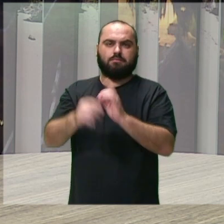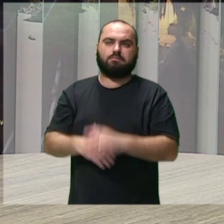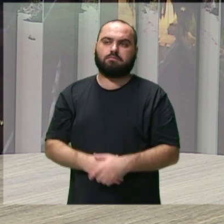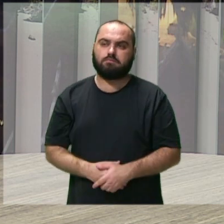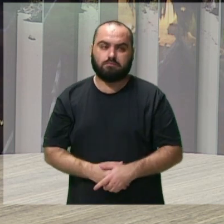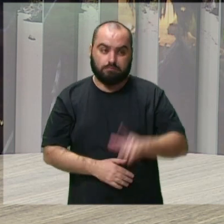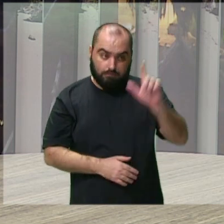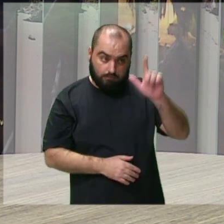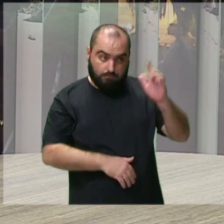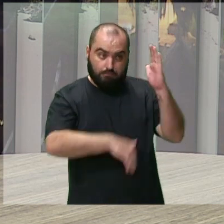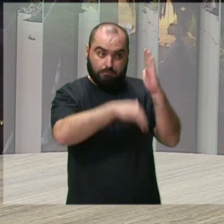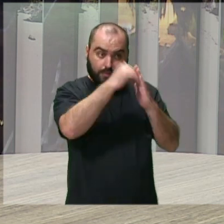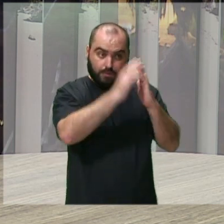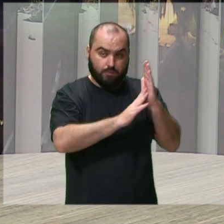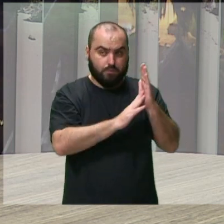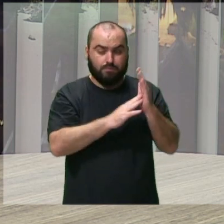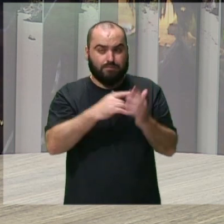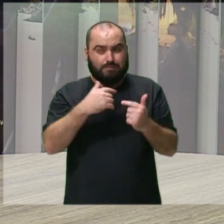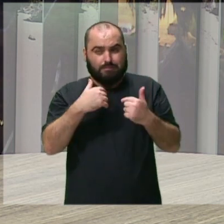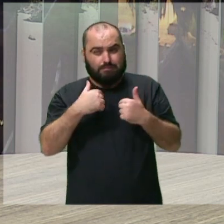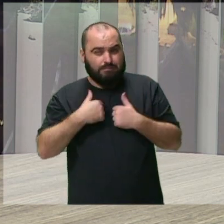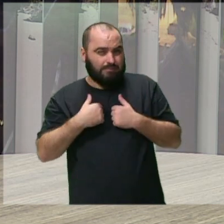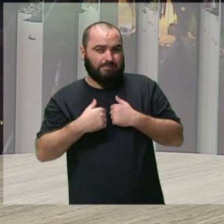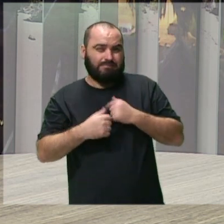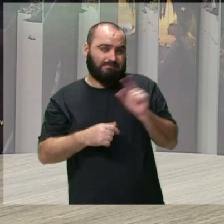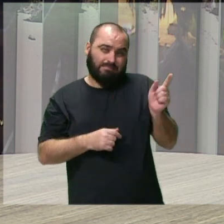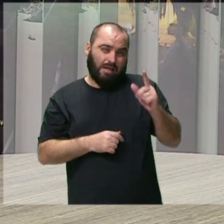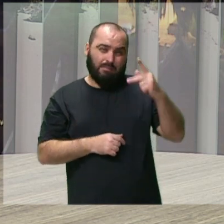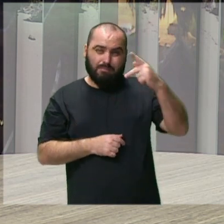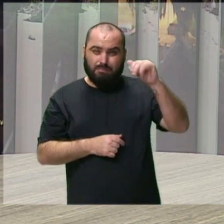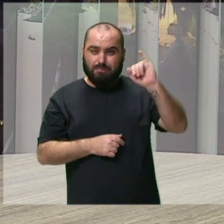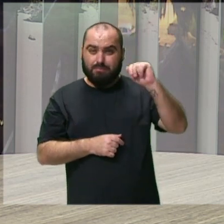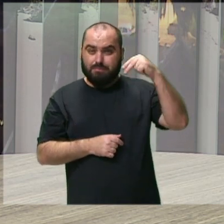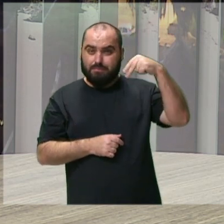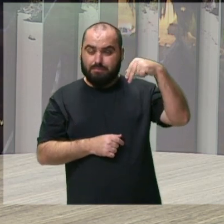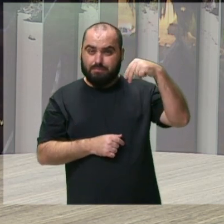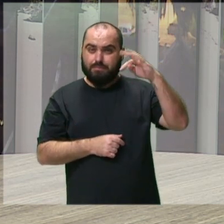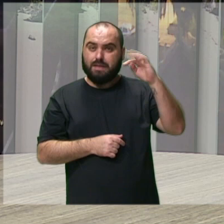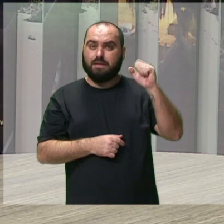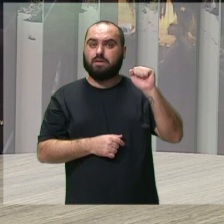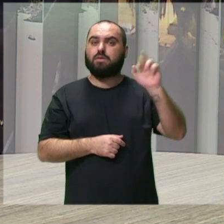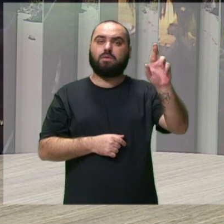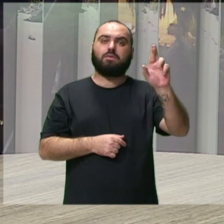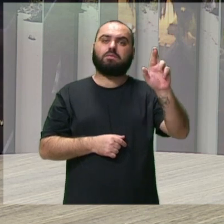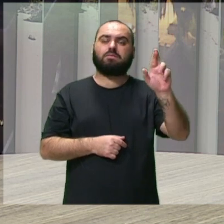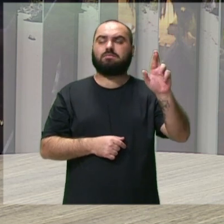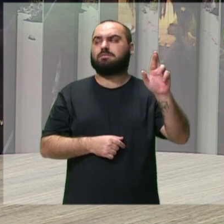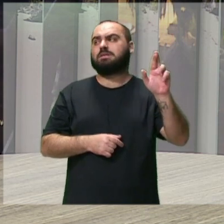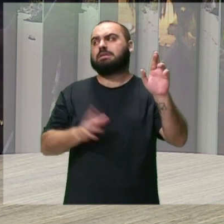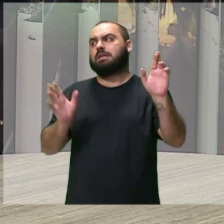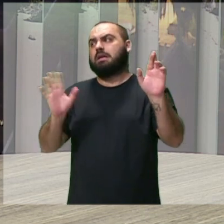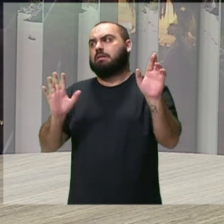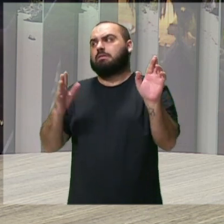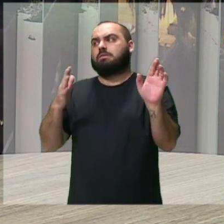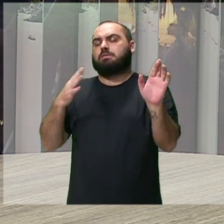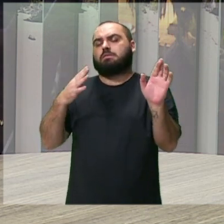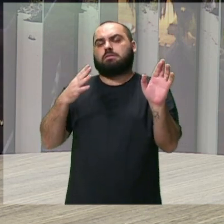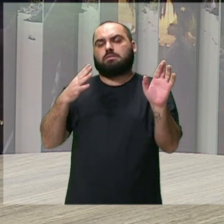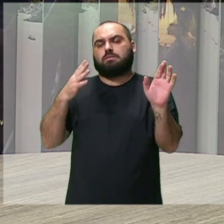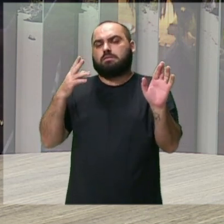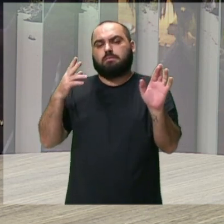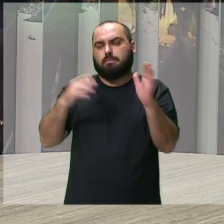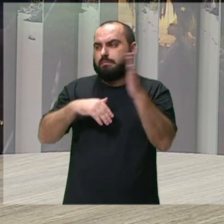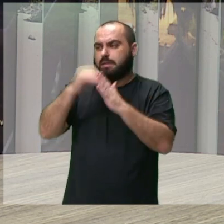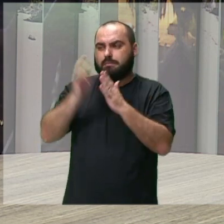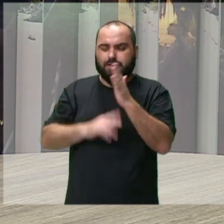pintor. Não me considero um pintor, né? Um pintor, ele trabalha especificamente só com a pintura. E ele faz pintura a vida